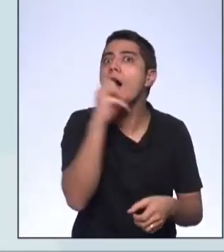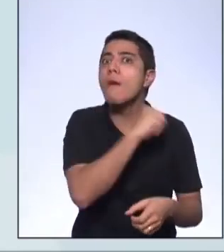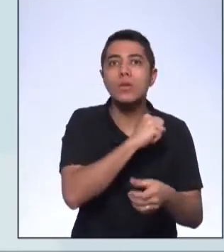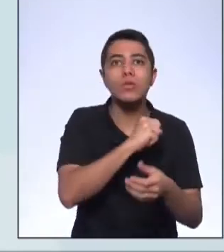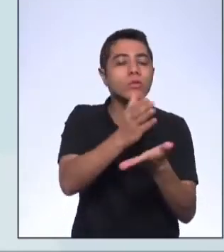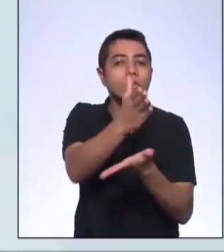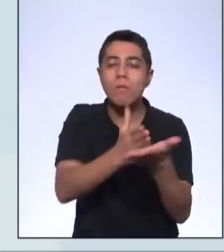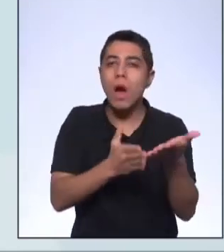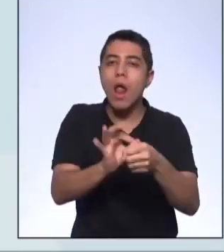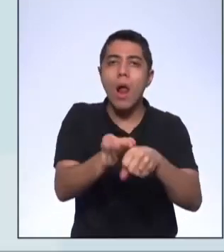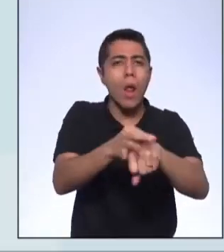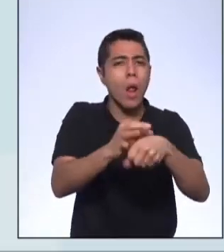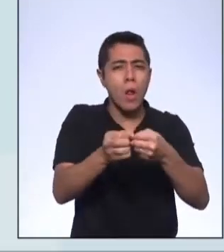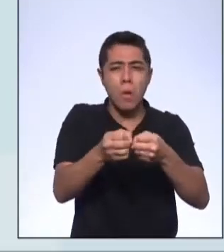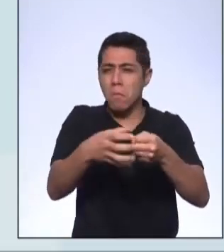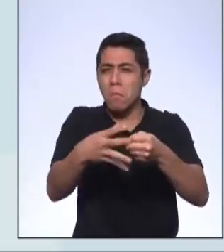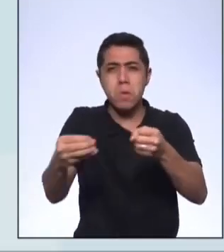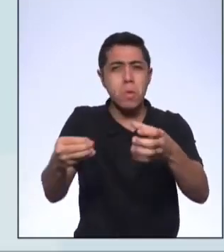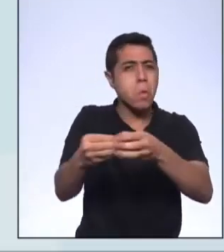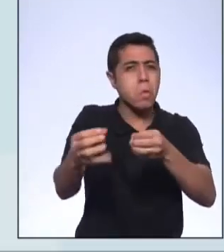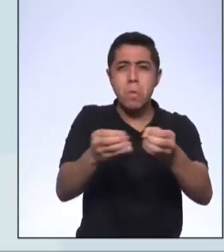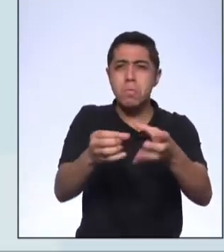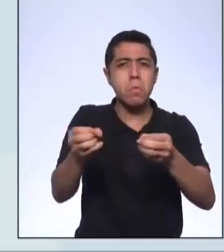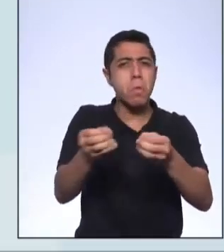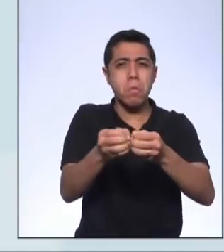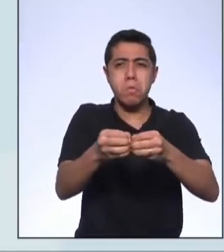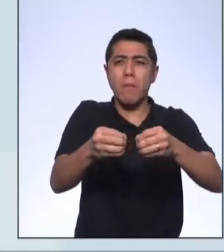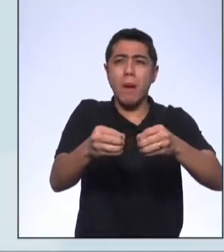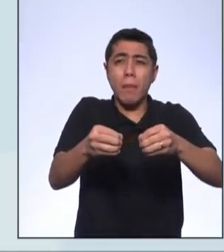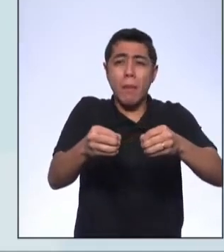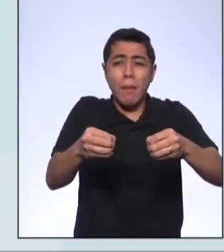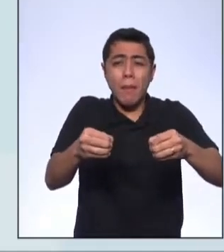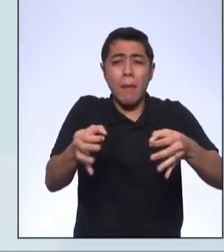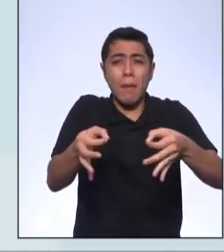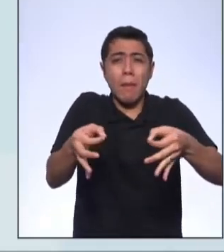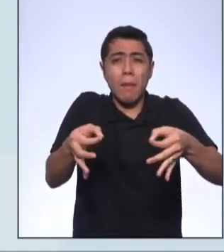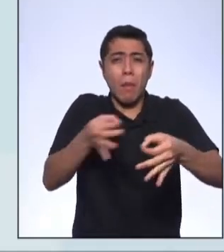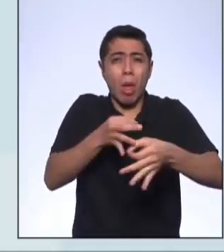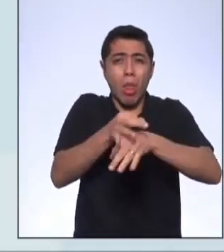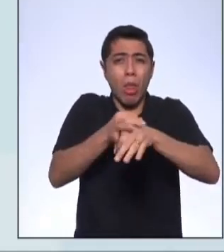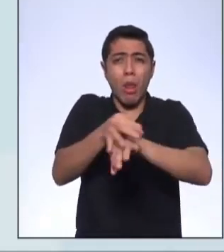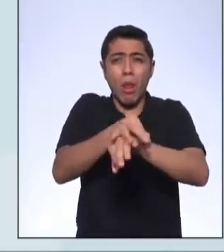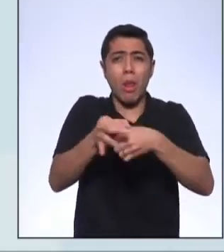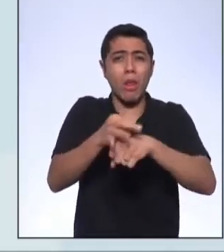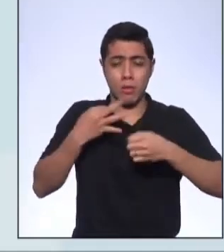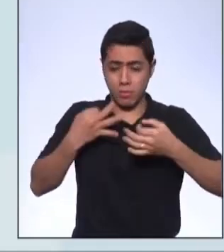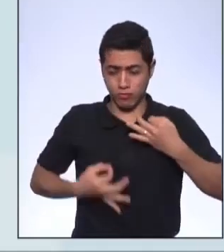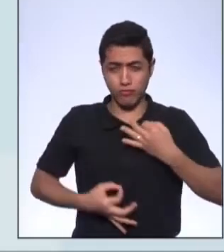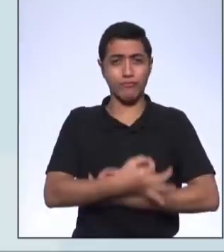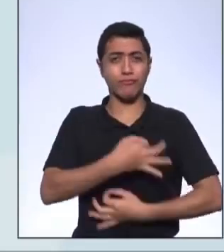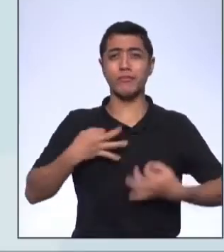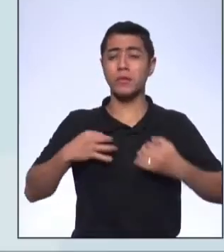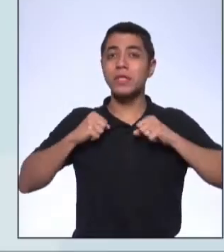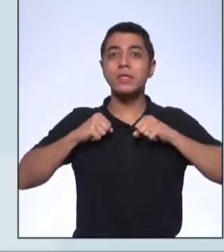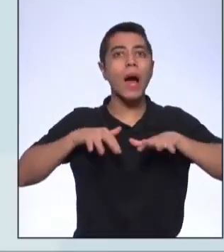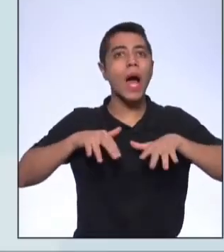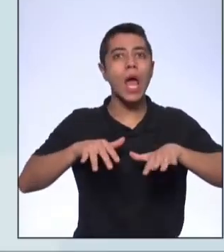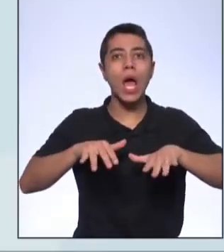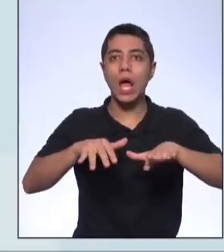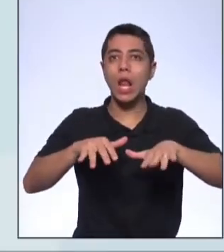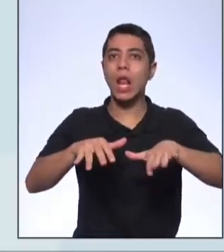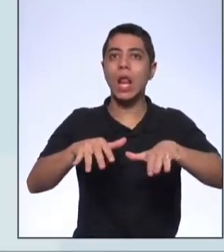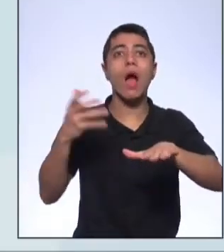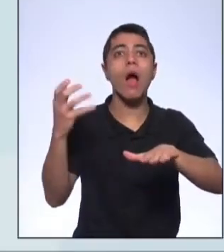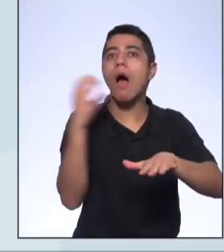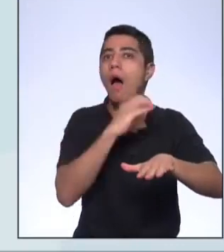progressão. Multiplicação descontrolada e irreversível de células alteradas. Tá? Então, essas células agora, elas estão